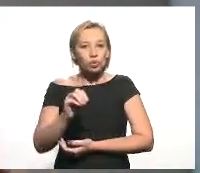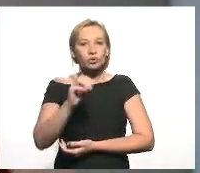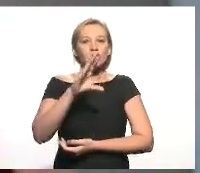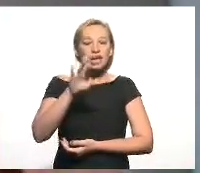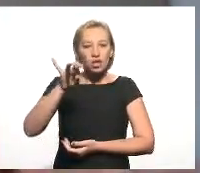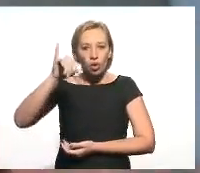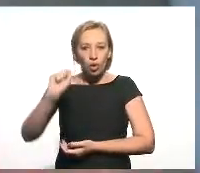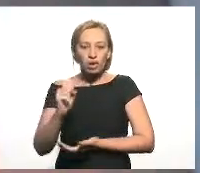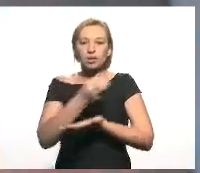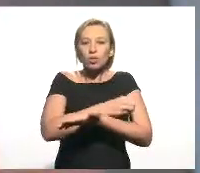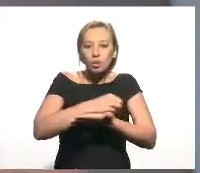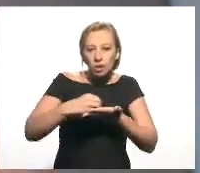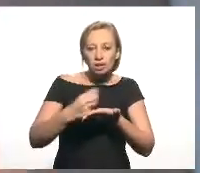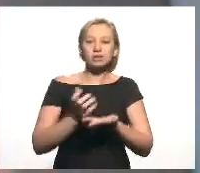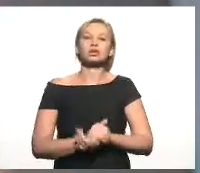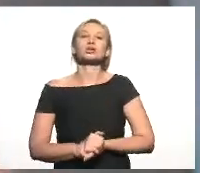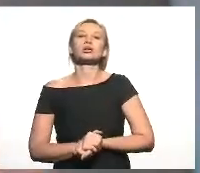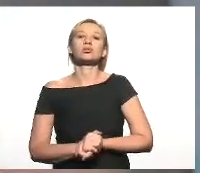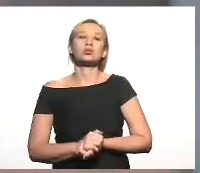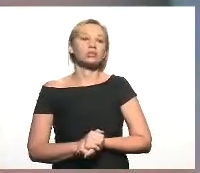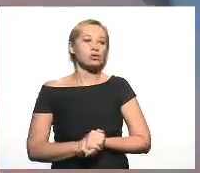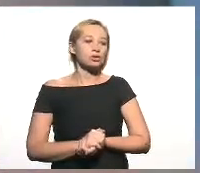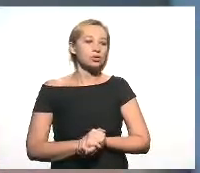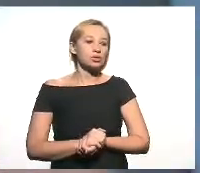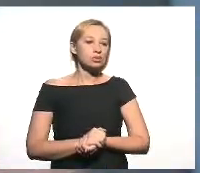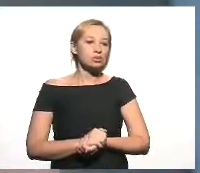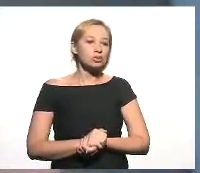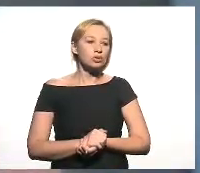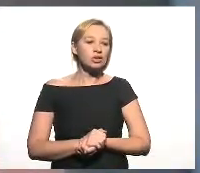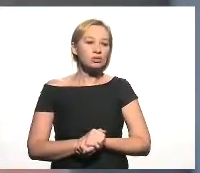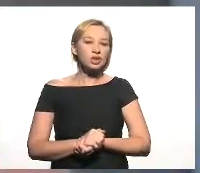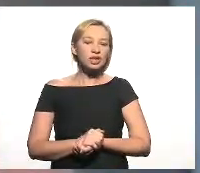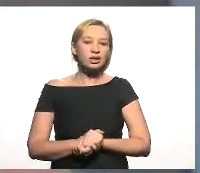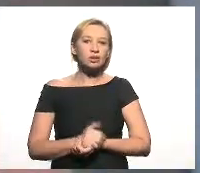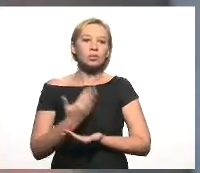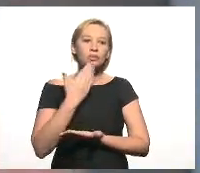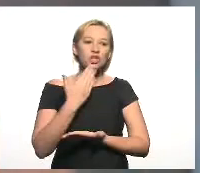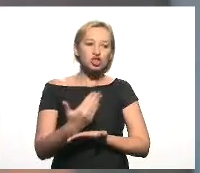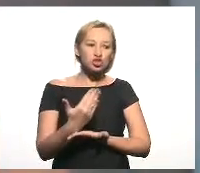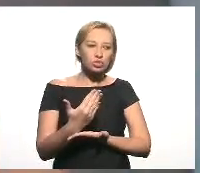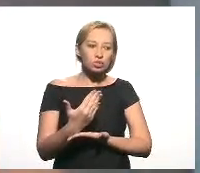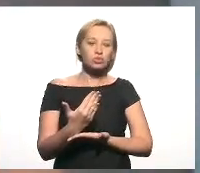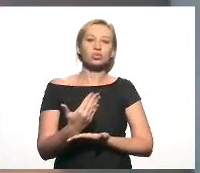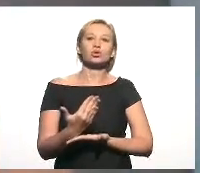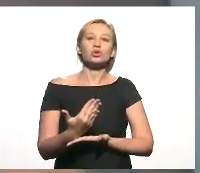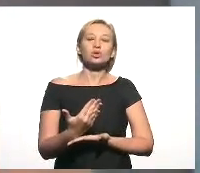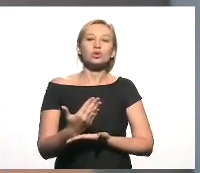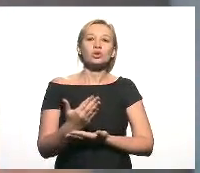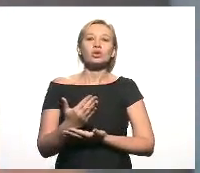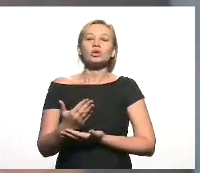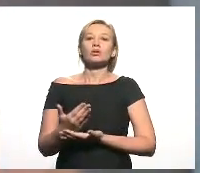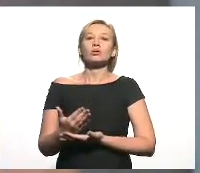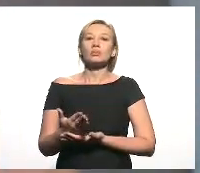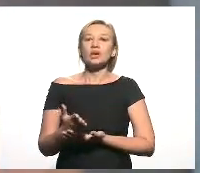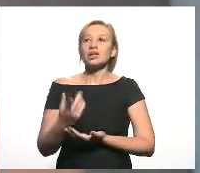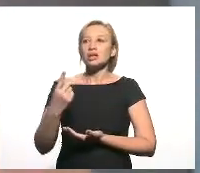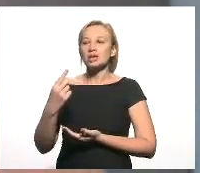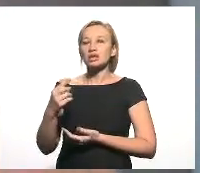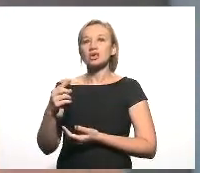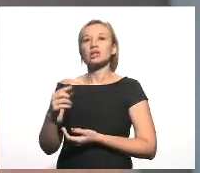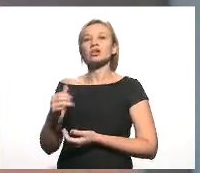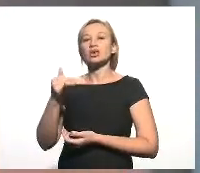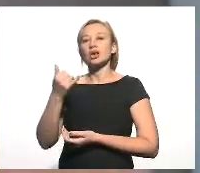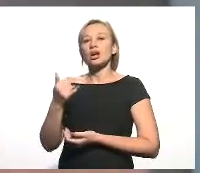eu reitero aqui o pedido de que Vossa Excelência intermedie um contato com a Prefeitura para que reveja esse ato, porque ele